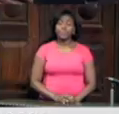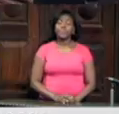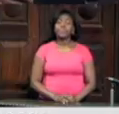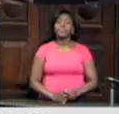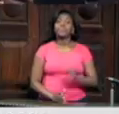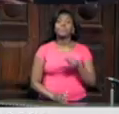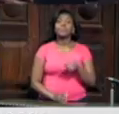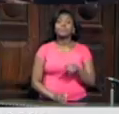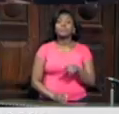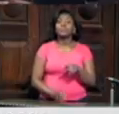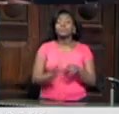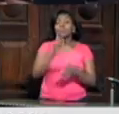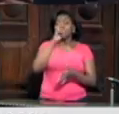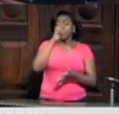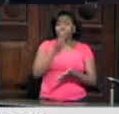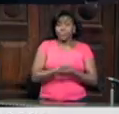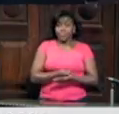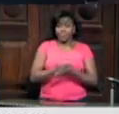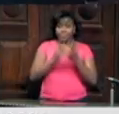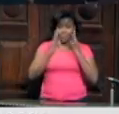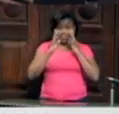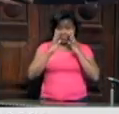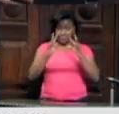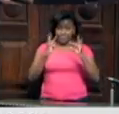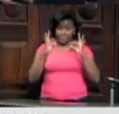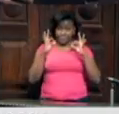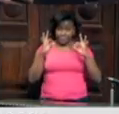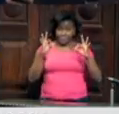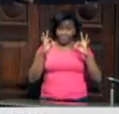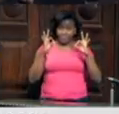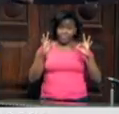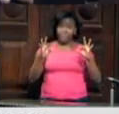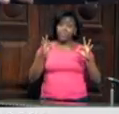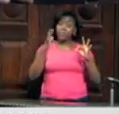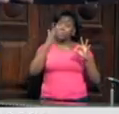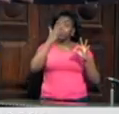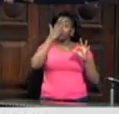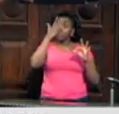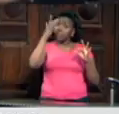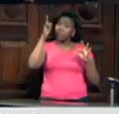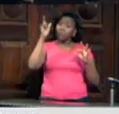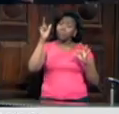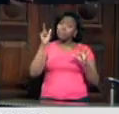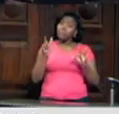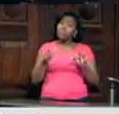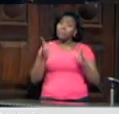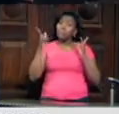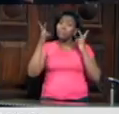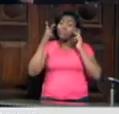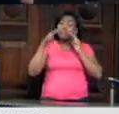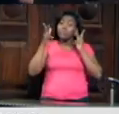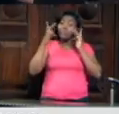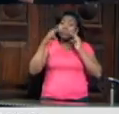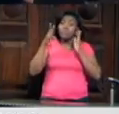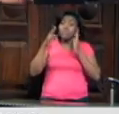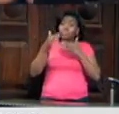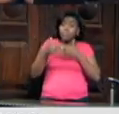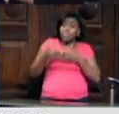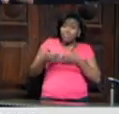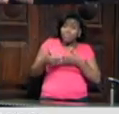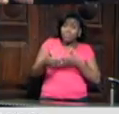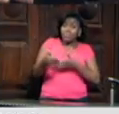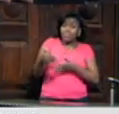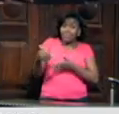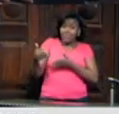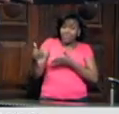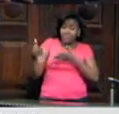uma atenção muito especial a uma personalidade que naturalmente integra, a partir do momento que chega